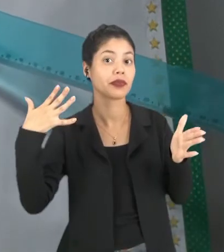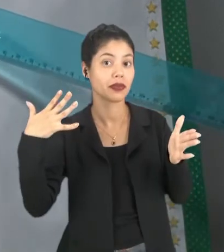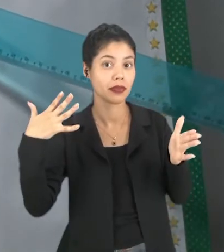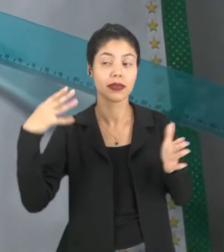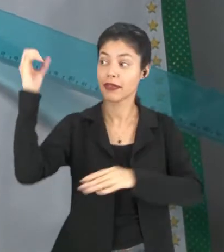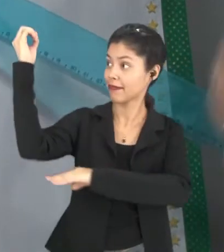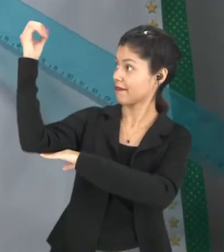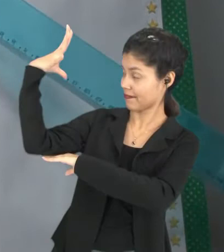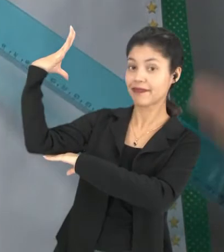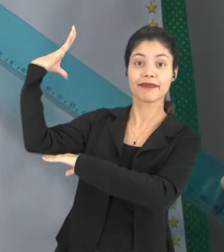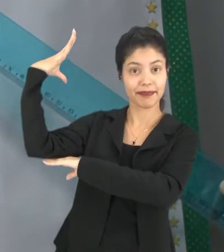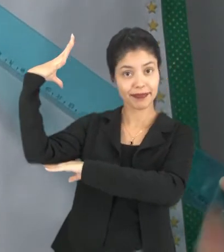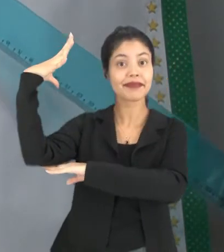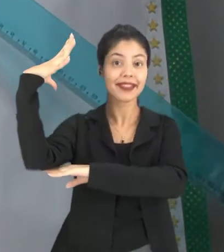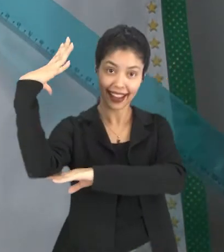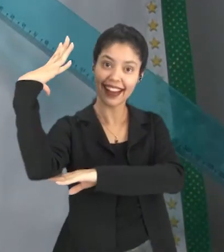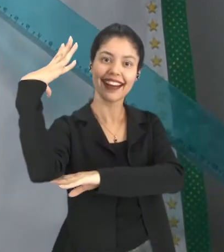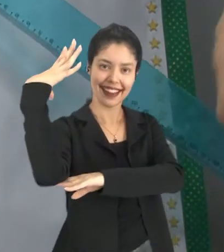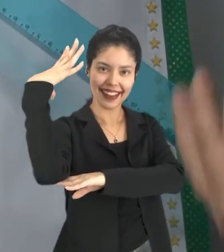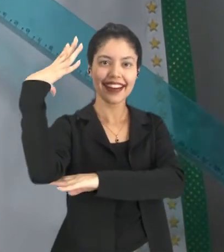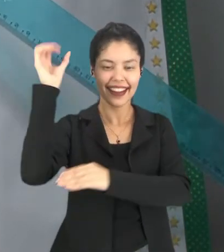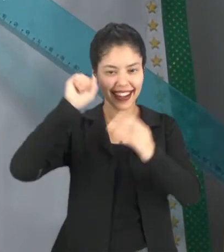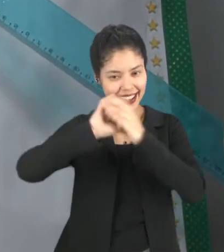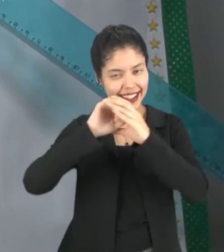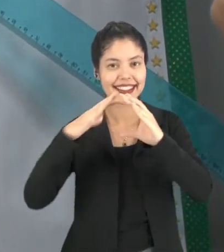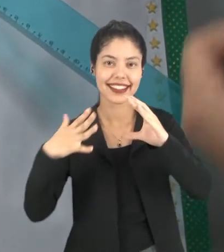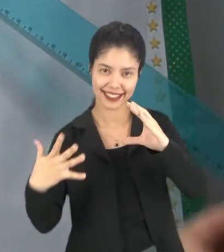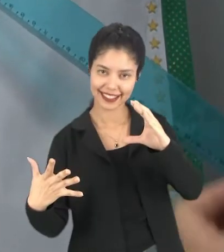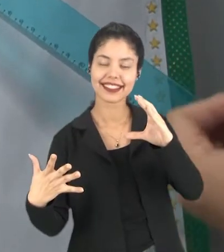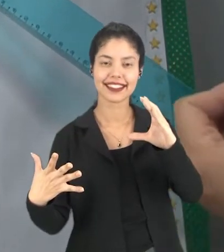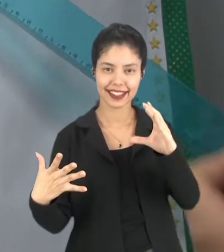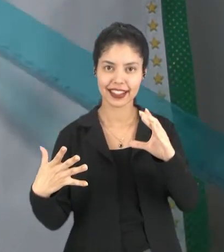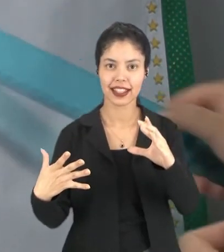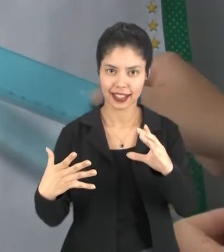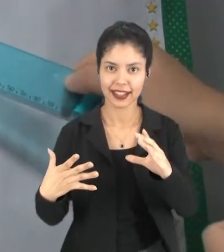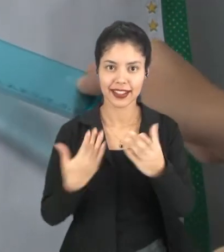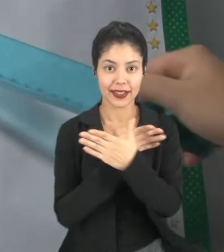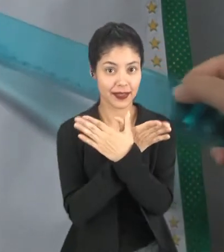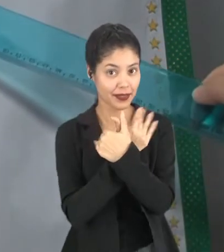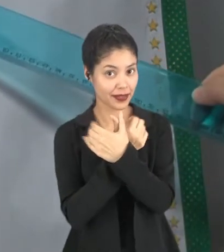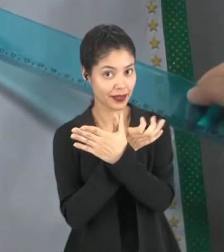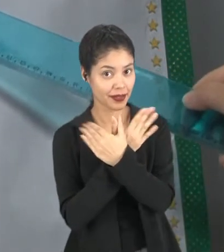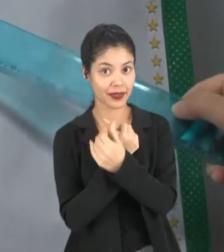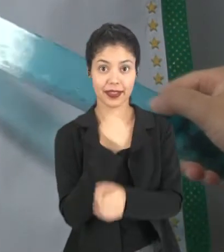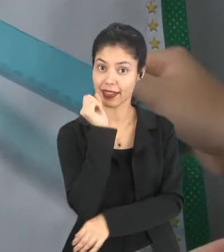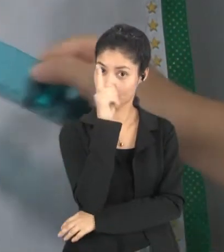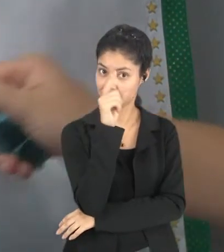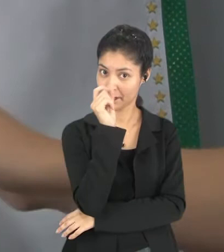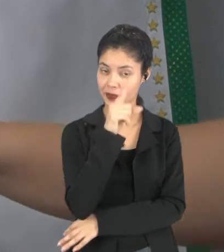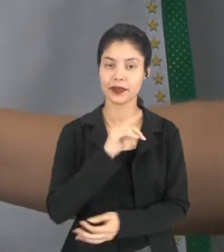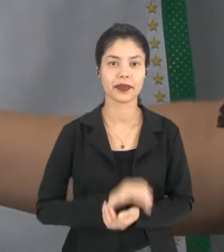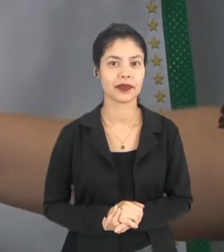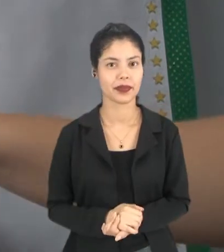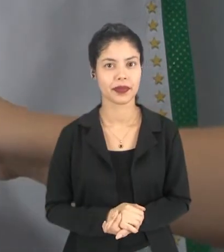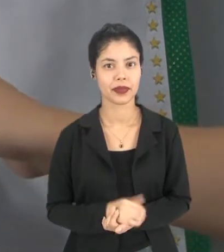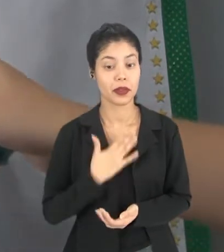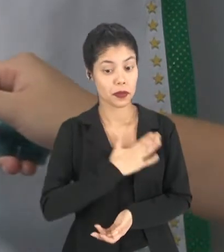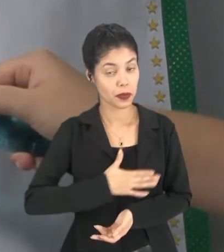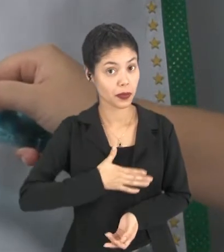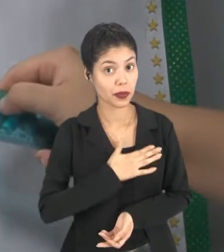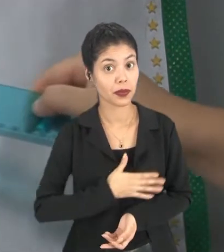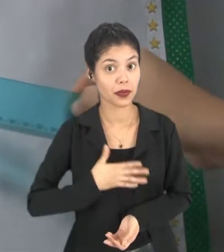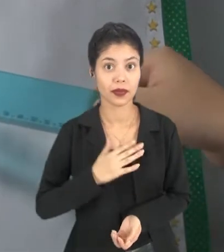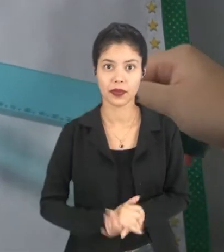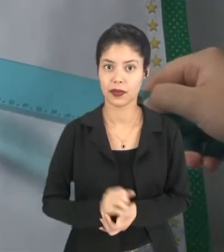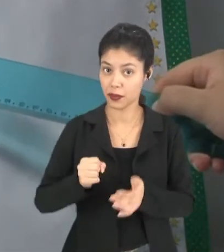de luz. As características das borboletas azuis, elas